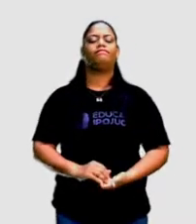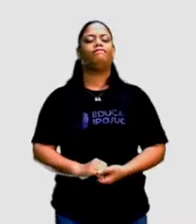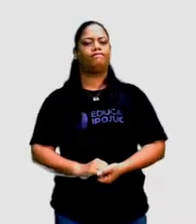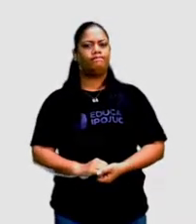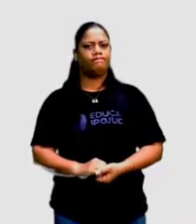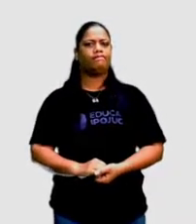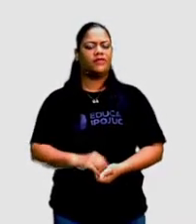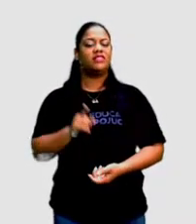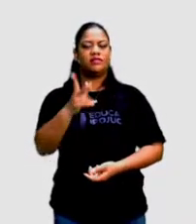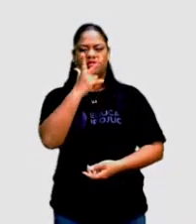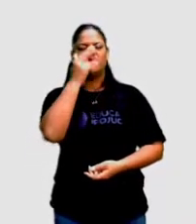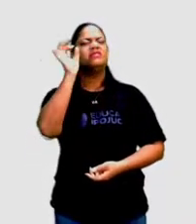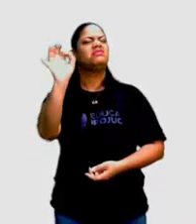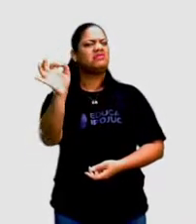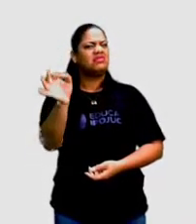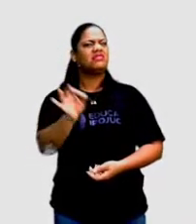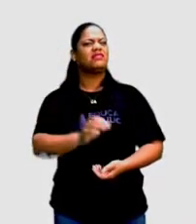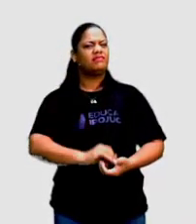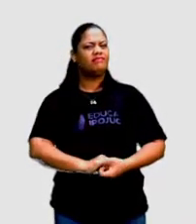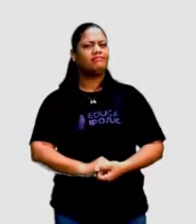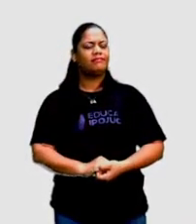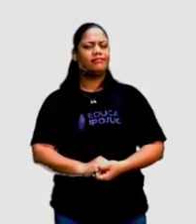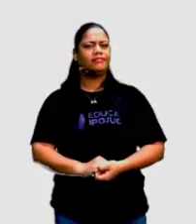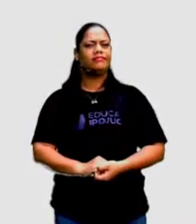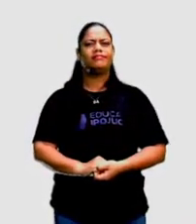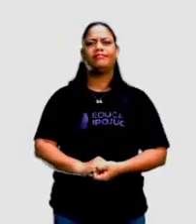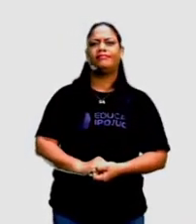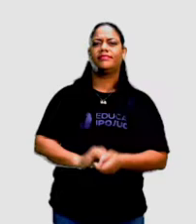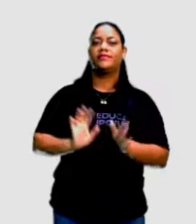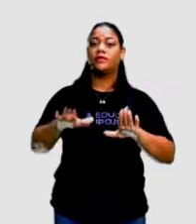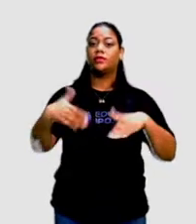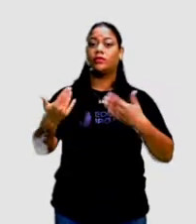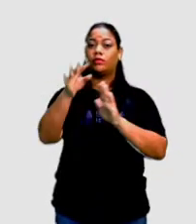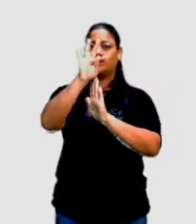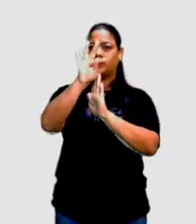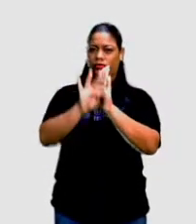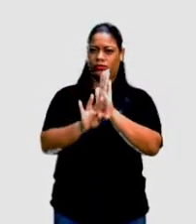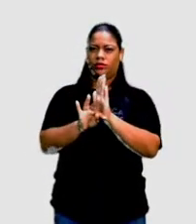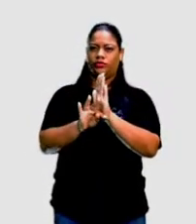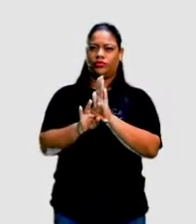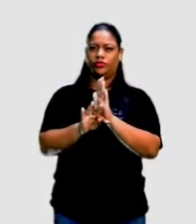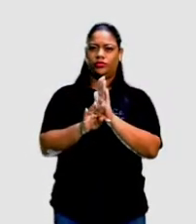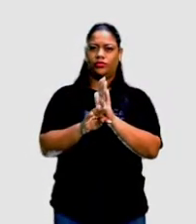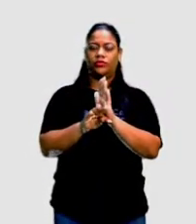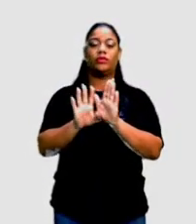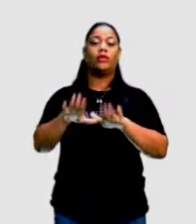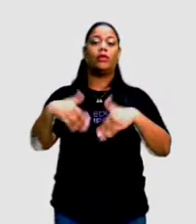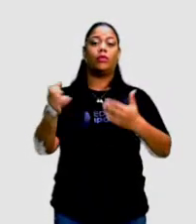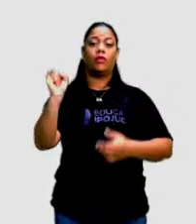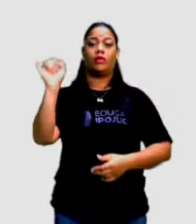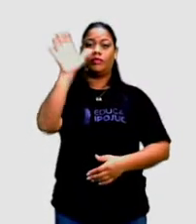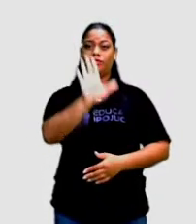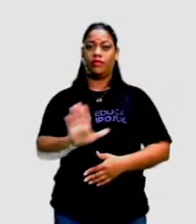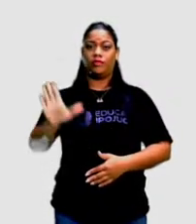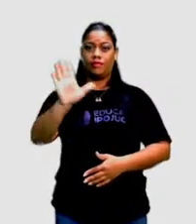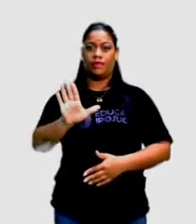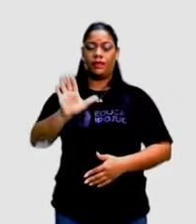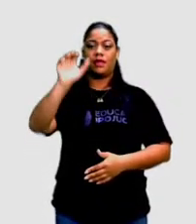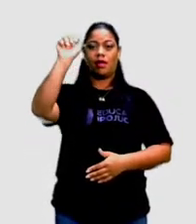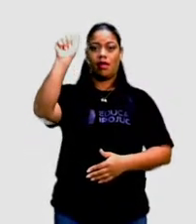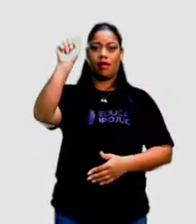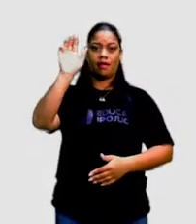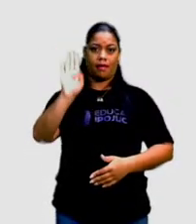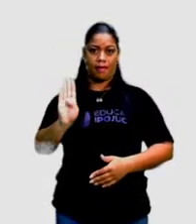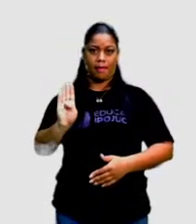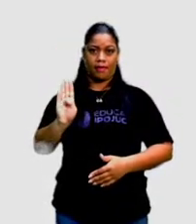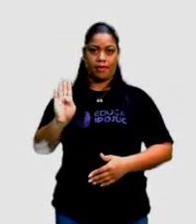Você pode estar certo. Vocês acham que aí, qual texto se refere a qual imagem? A imagem A e a imagem